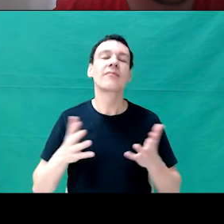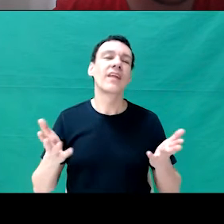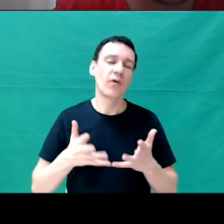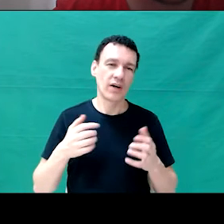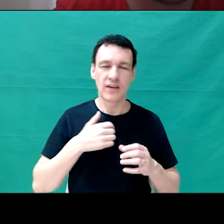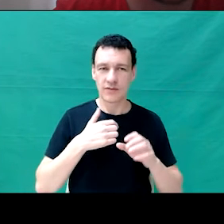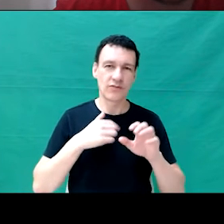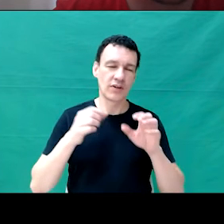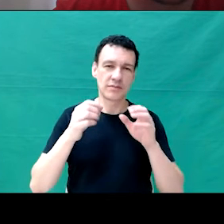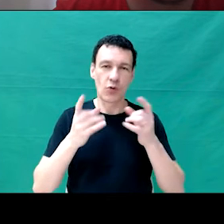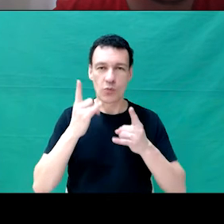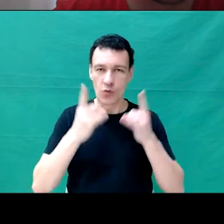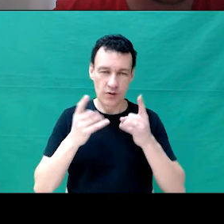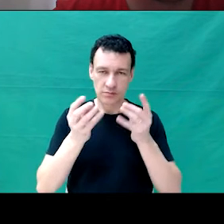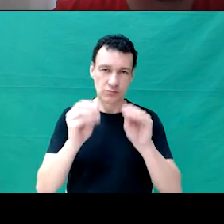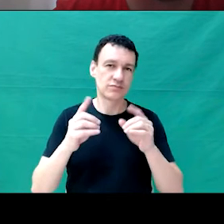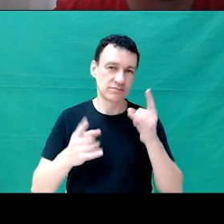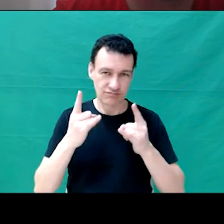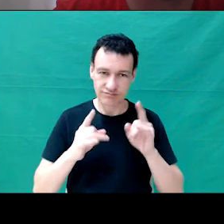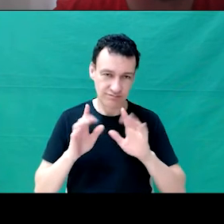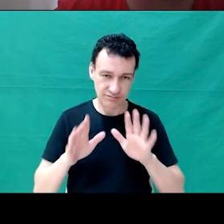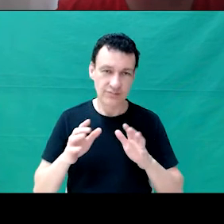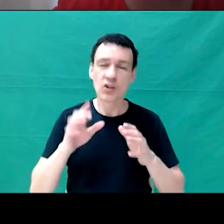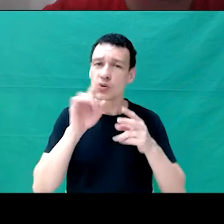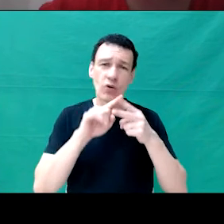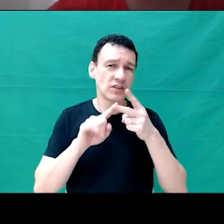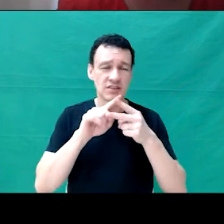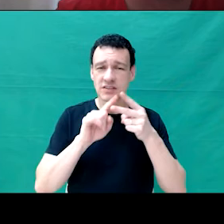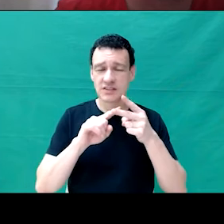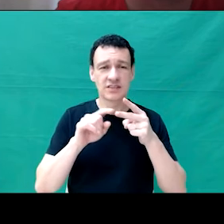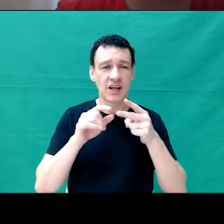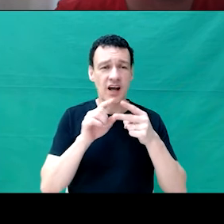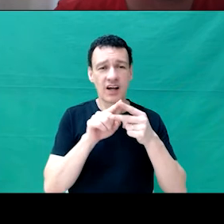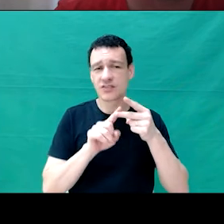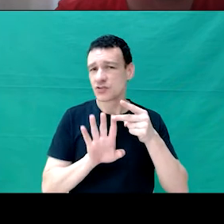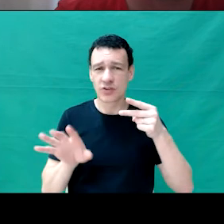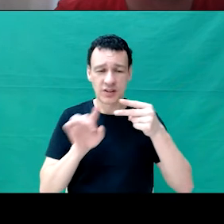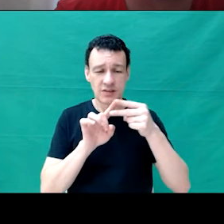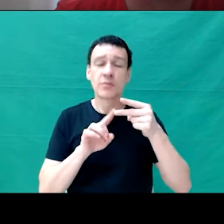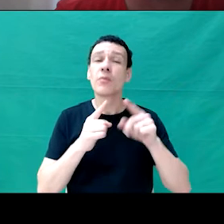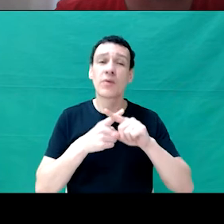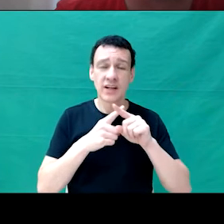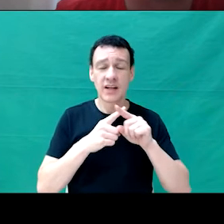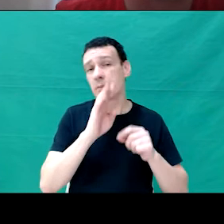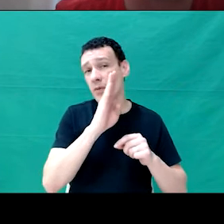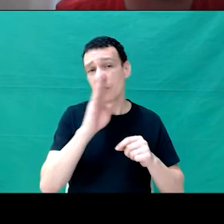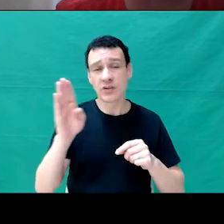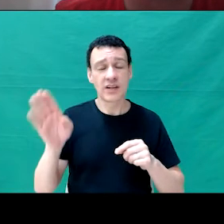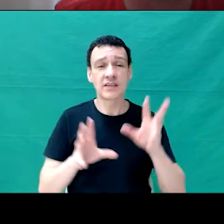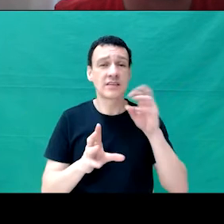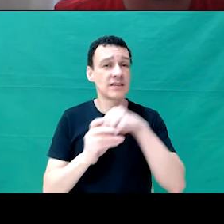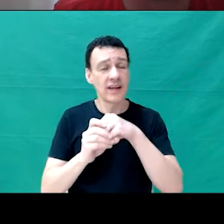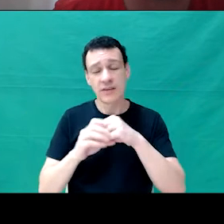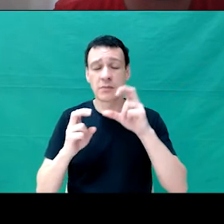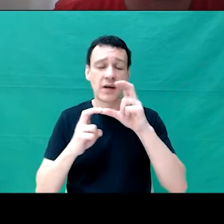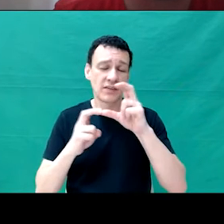o robô, né? Vocês podem ver aqui, são só 2 arquivos, né? Porque a biblioteca ele fica diretamente no arquivo